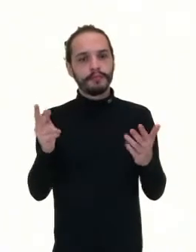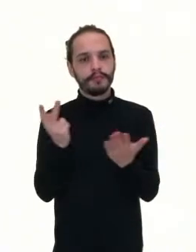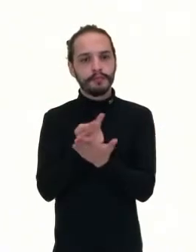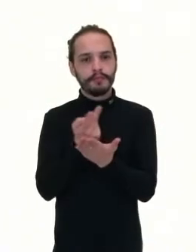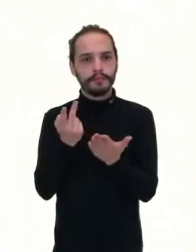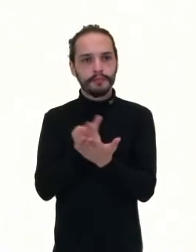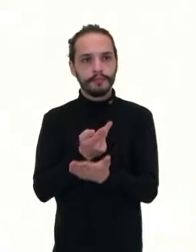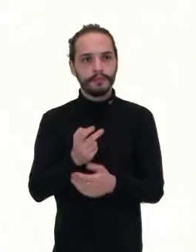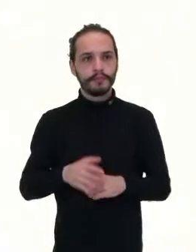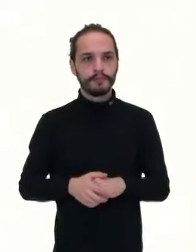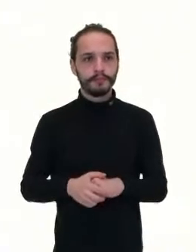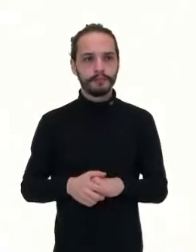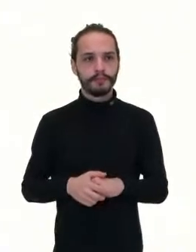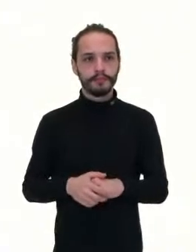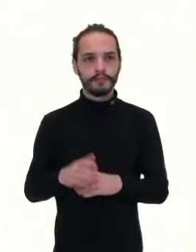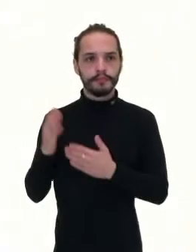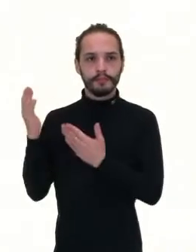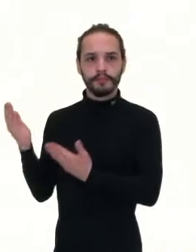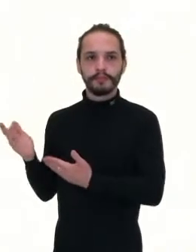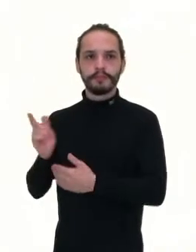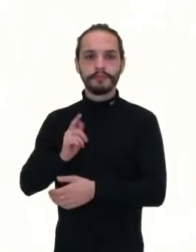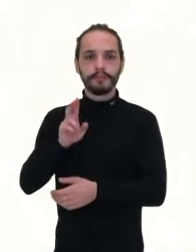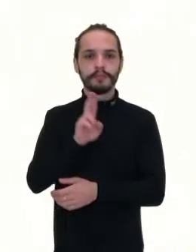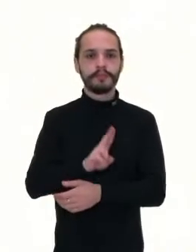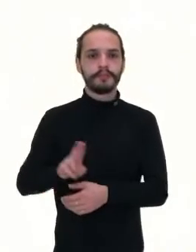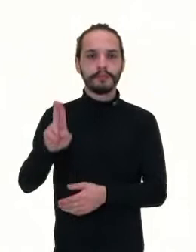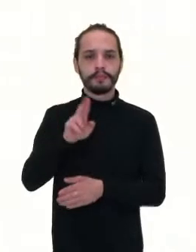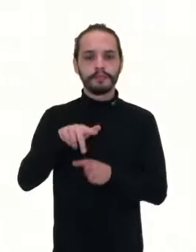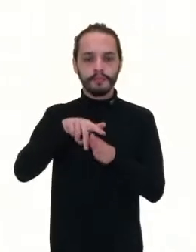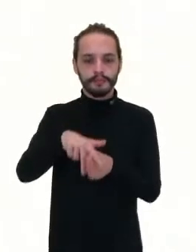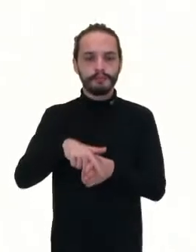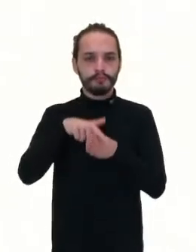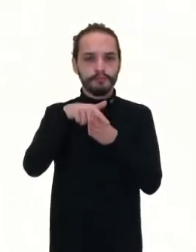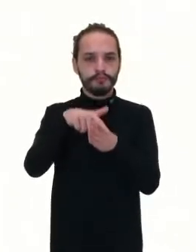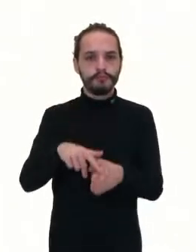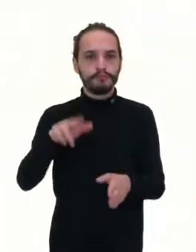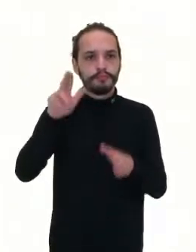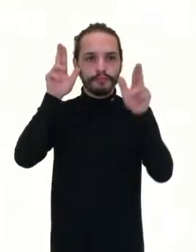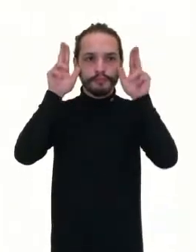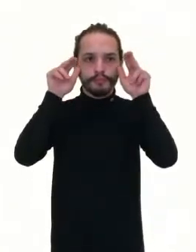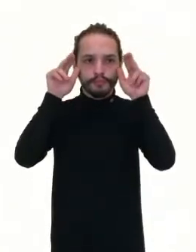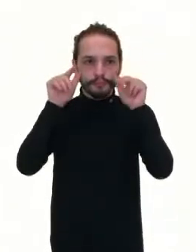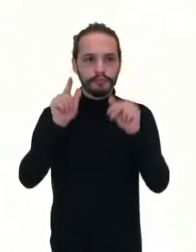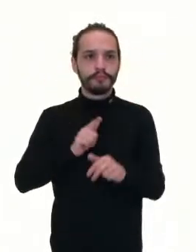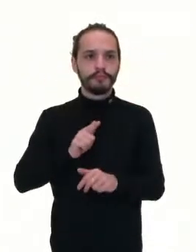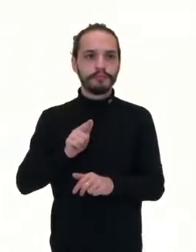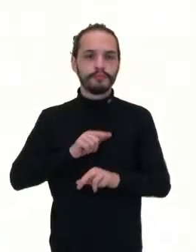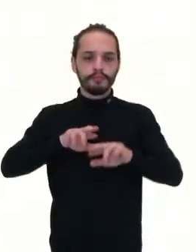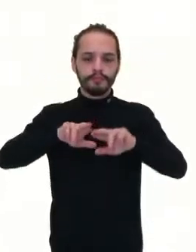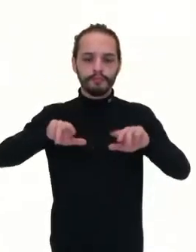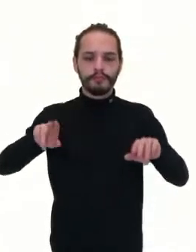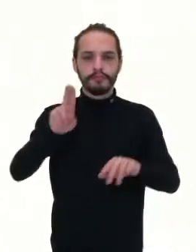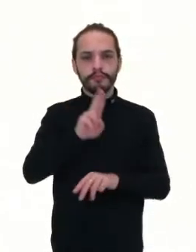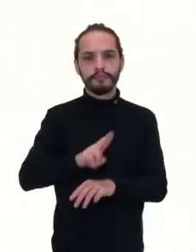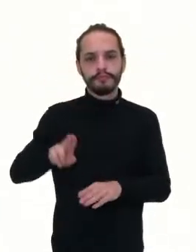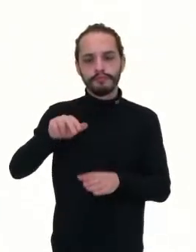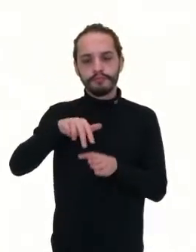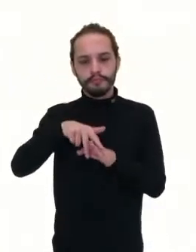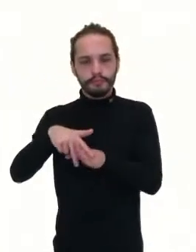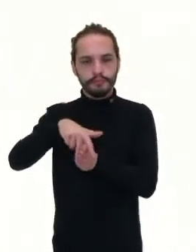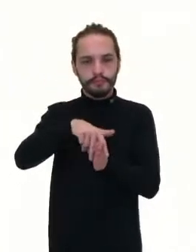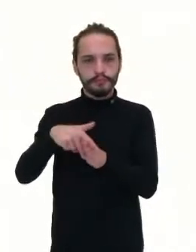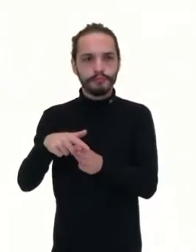local recém-criado, tinha como destaque as acrobacias equestres que aconteciam em um espaço circular de 13 metros de diâmetro, uso do equilíbrio mediante a